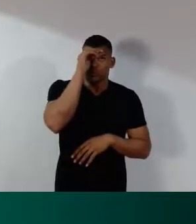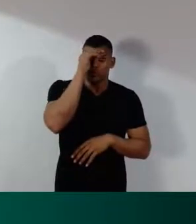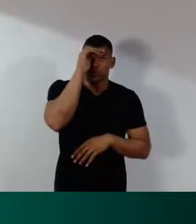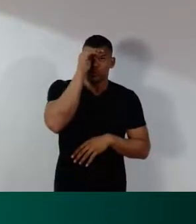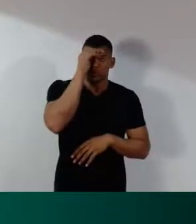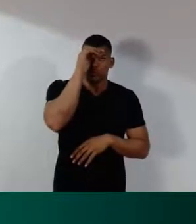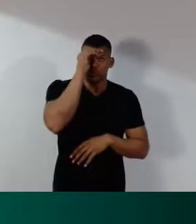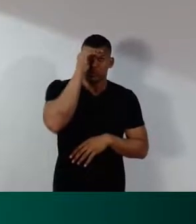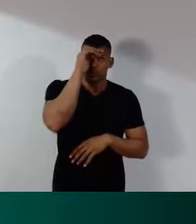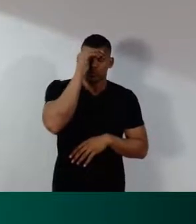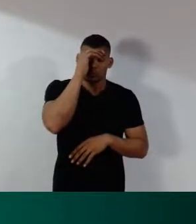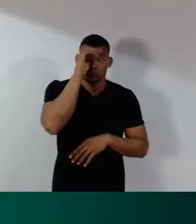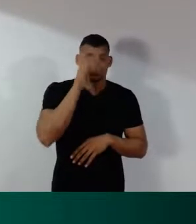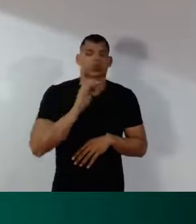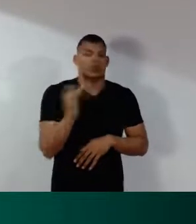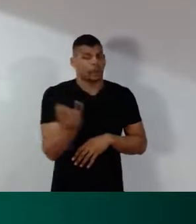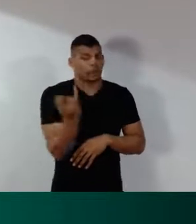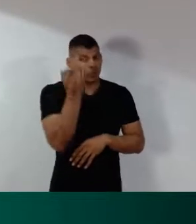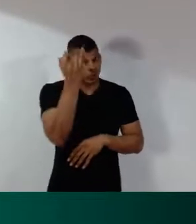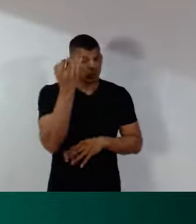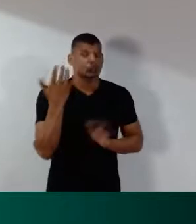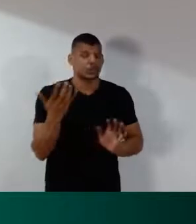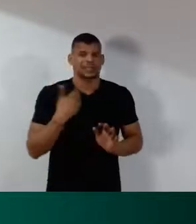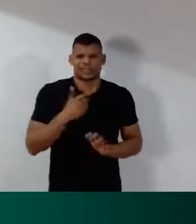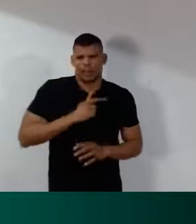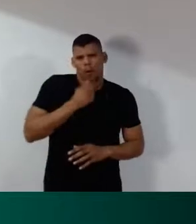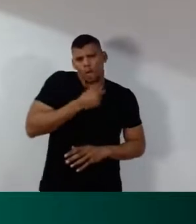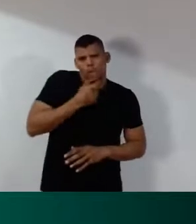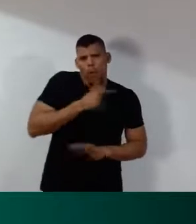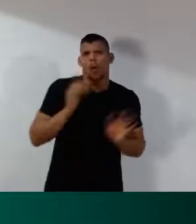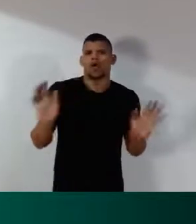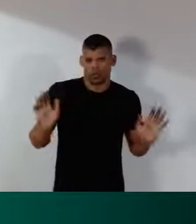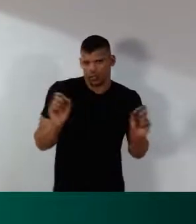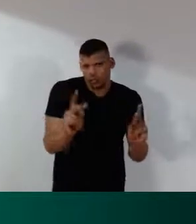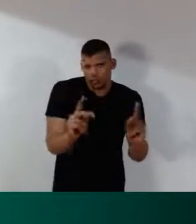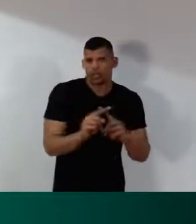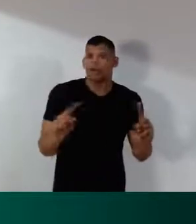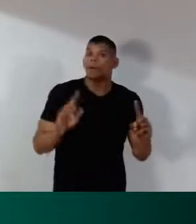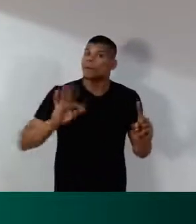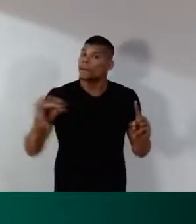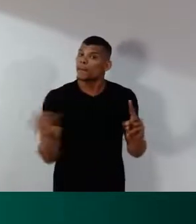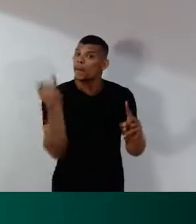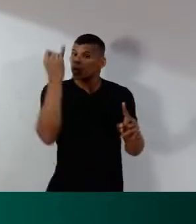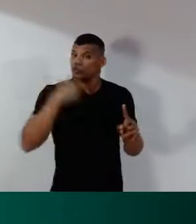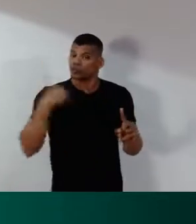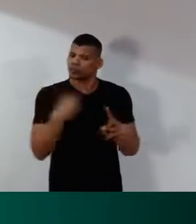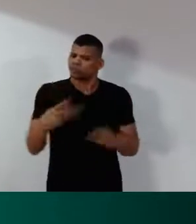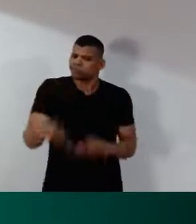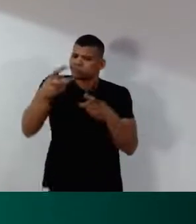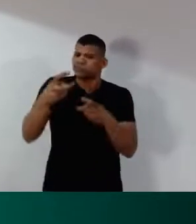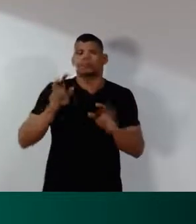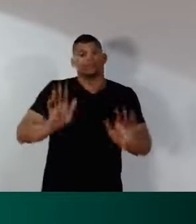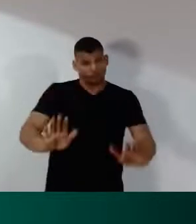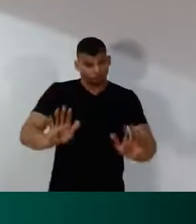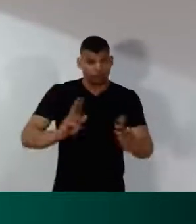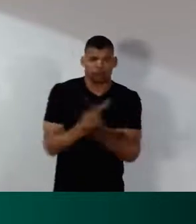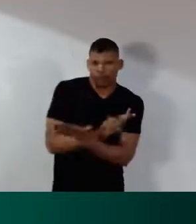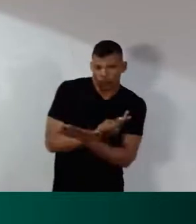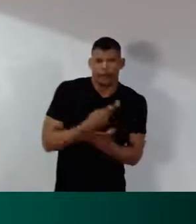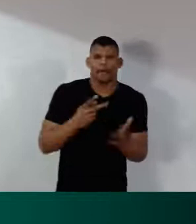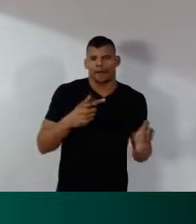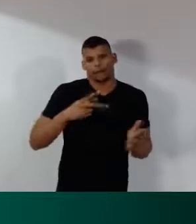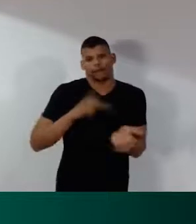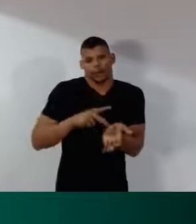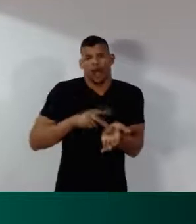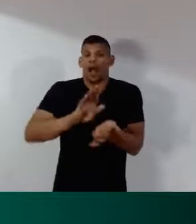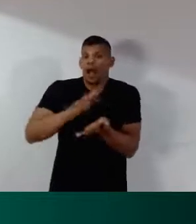E a tua fala é muito potente nisso daí né de que embora nós tenhamos tido ou